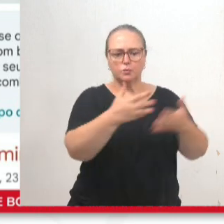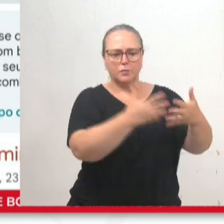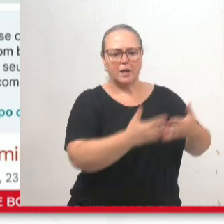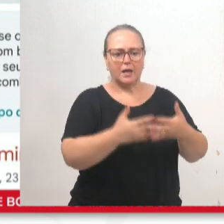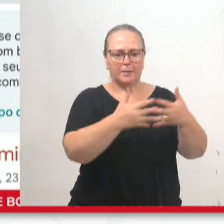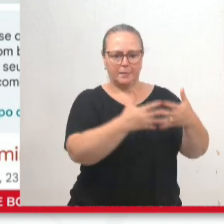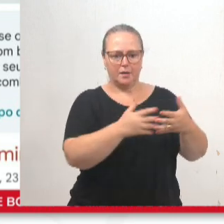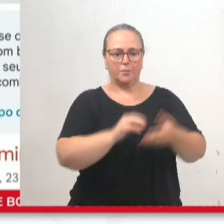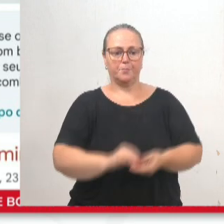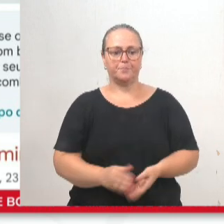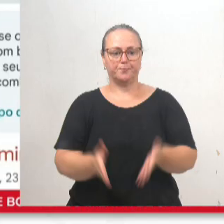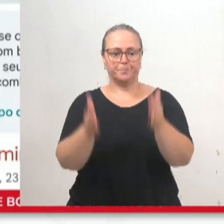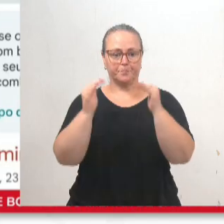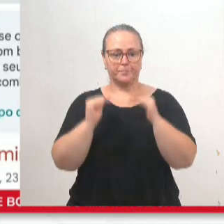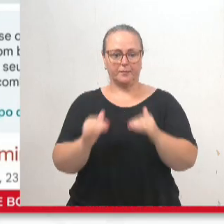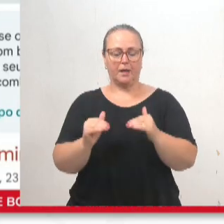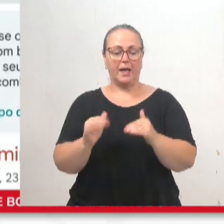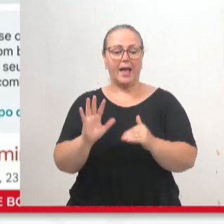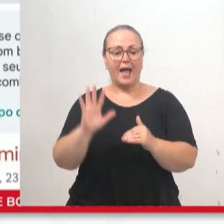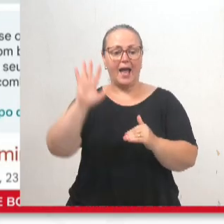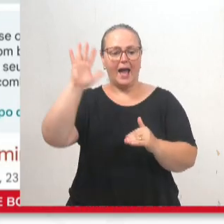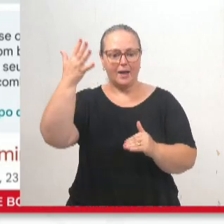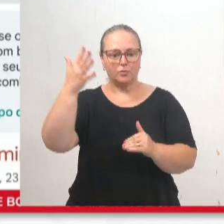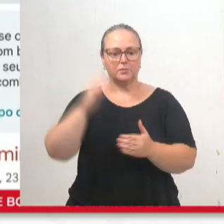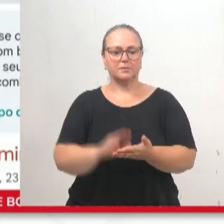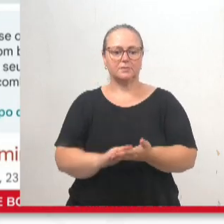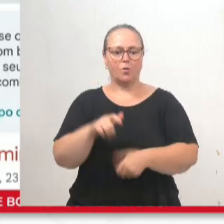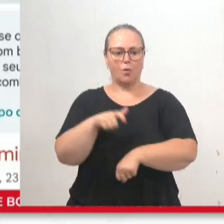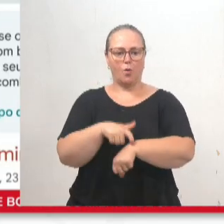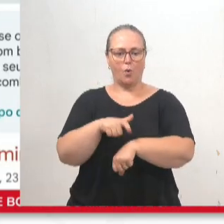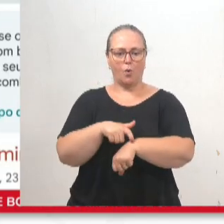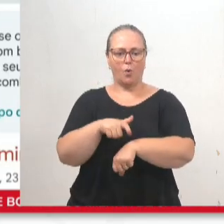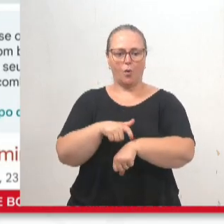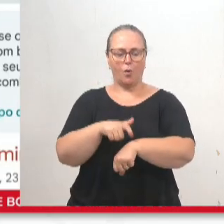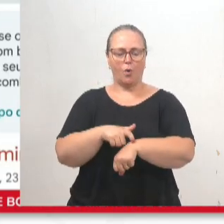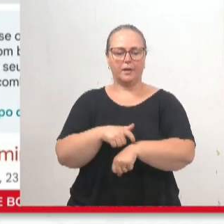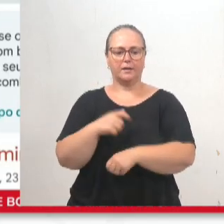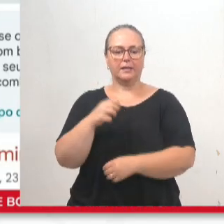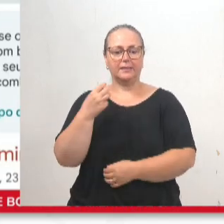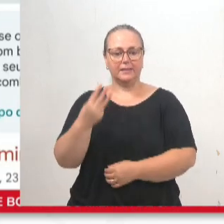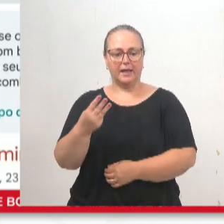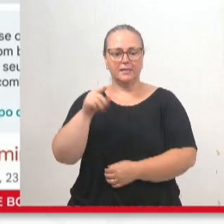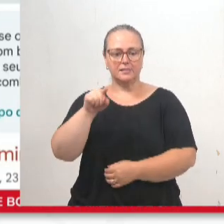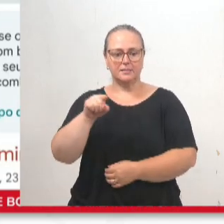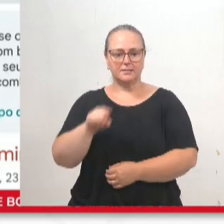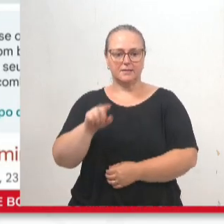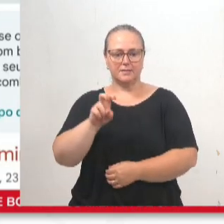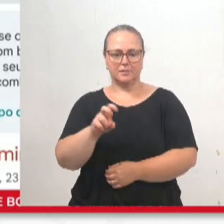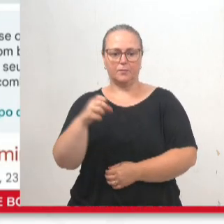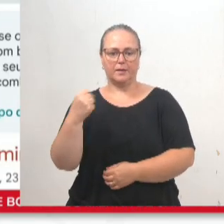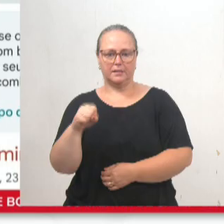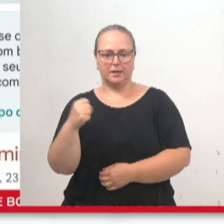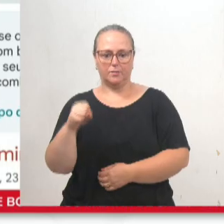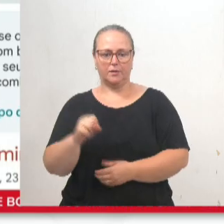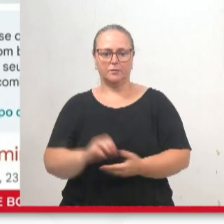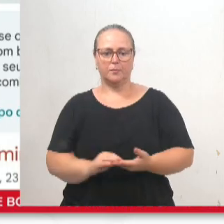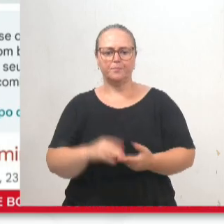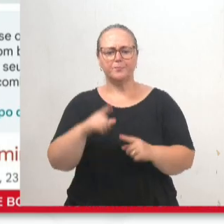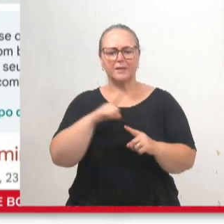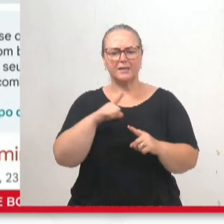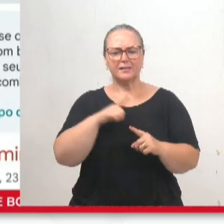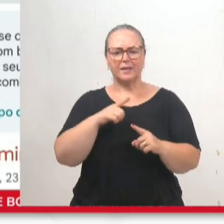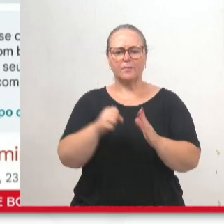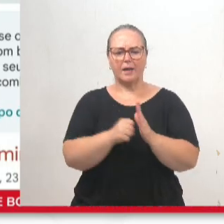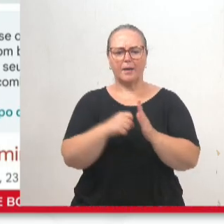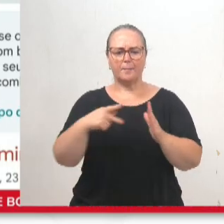diferença. Inclusive essa informação está ali naquela figura do meio, que aparece esse aplicativo que nós temos, que é o CBMS